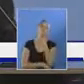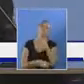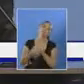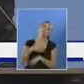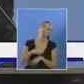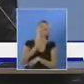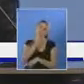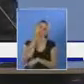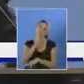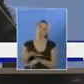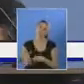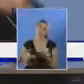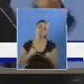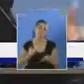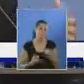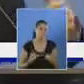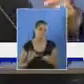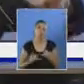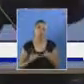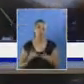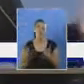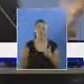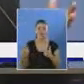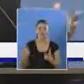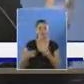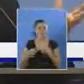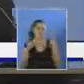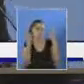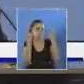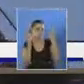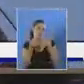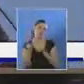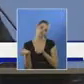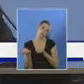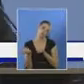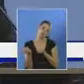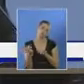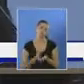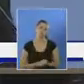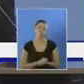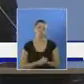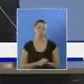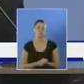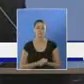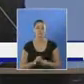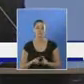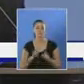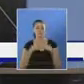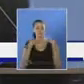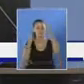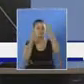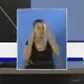crianças brincando, porque aluno tem vida, ele brinca, isso faz parte da infância da criança. E há essa